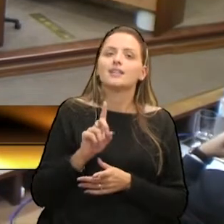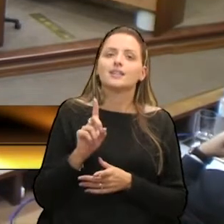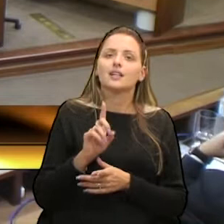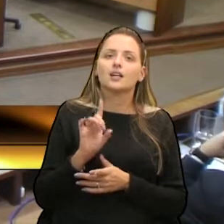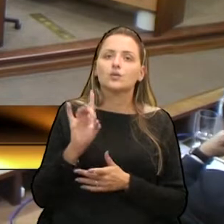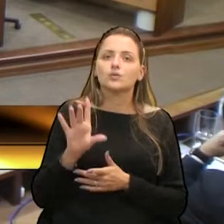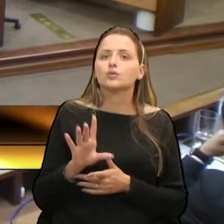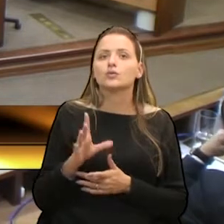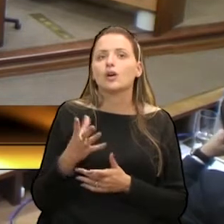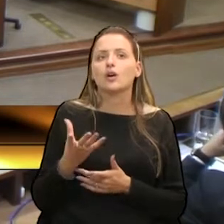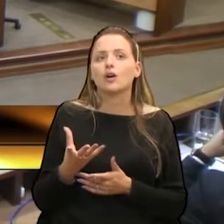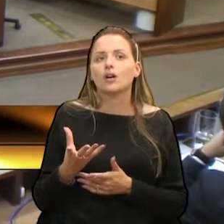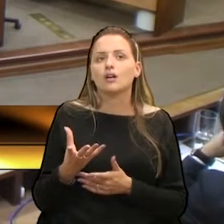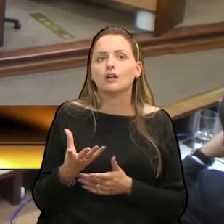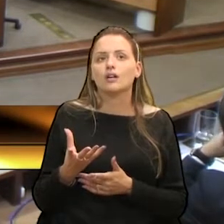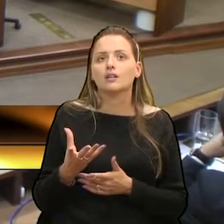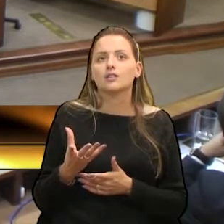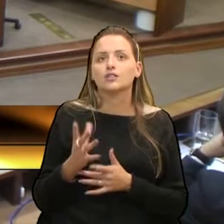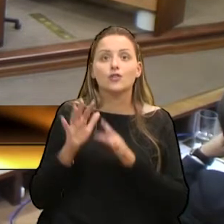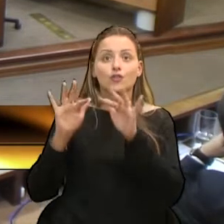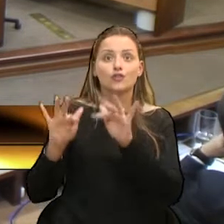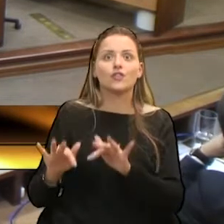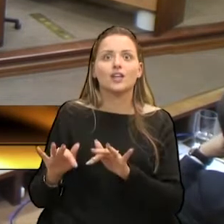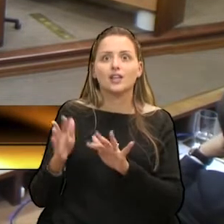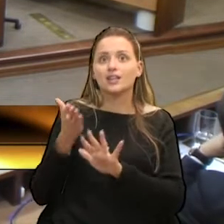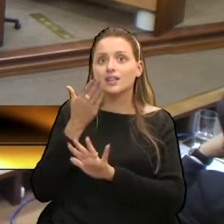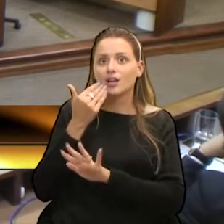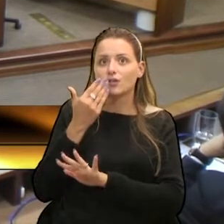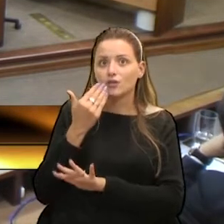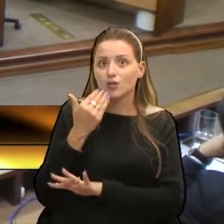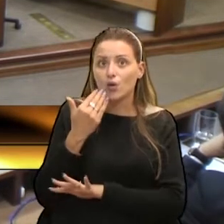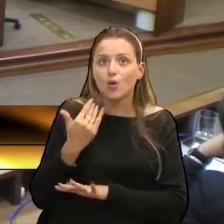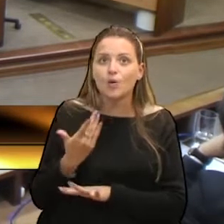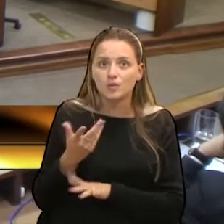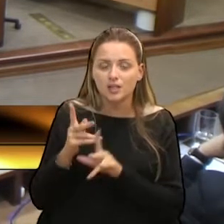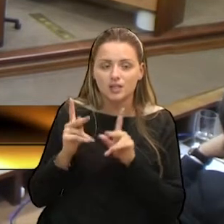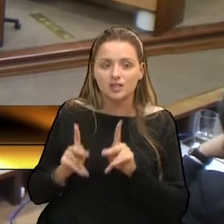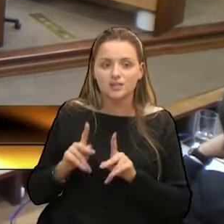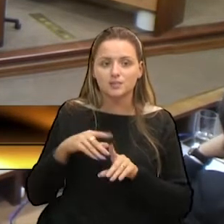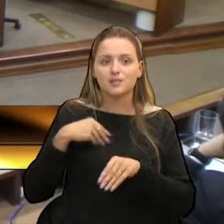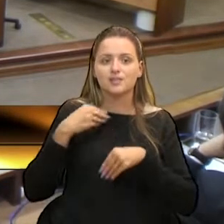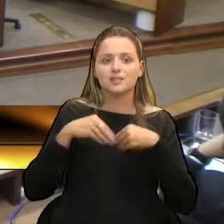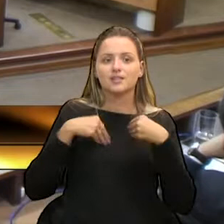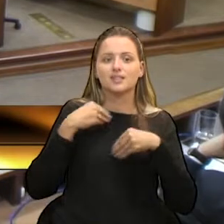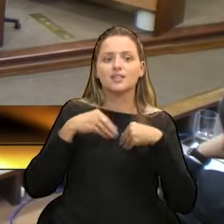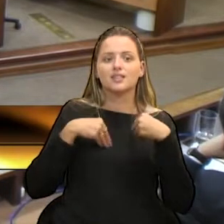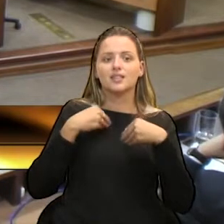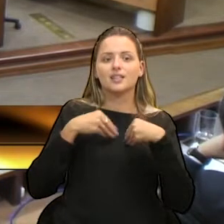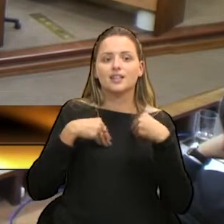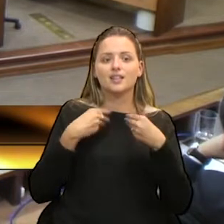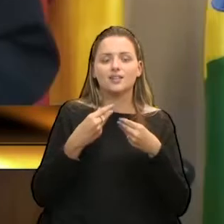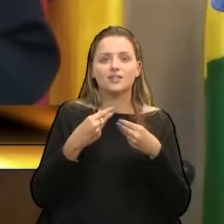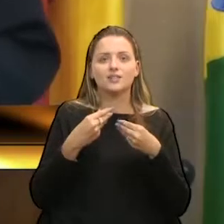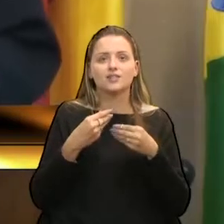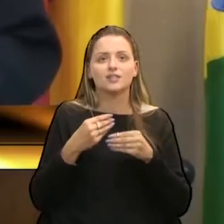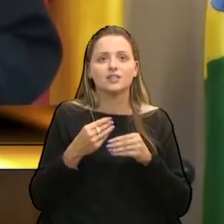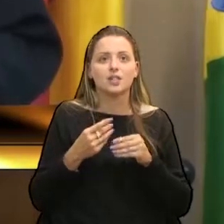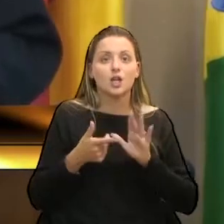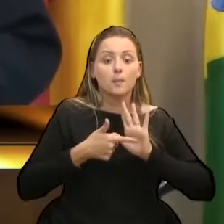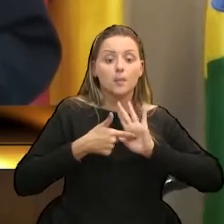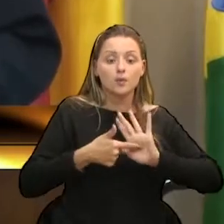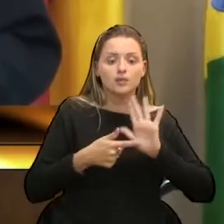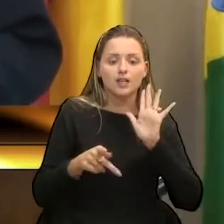de saciarmos a fome material. Há que se sacudir as nossas realidades,